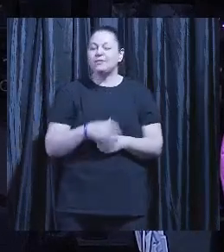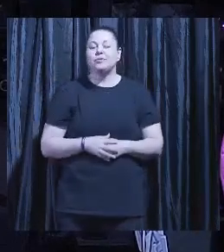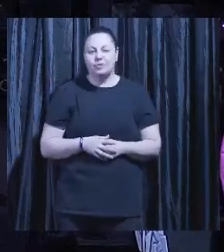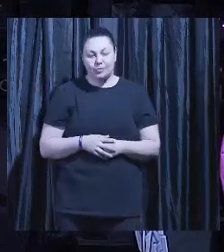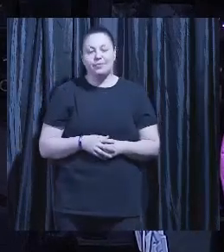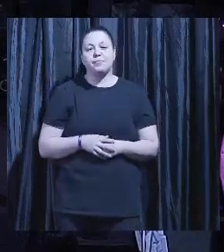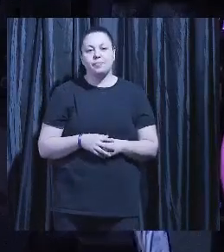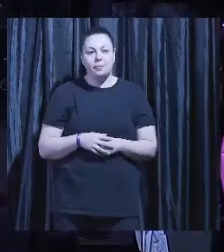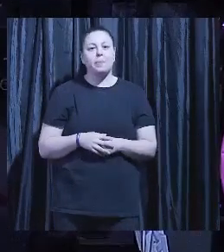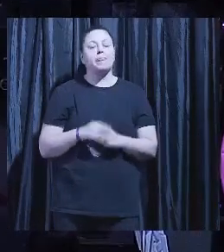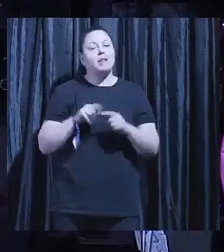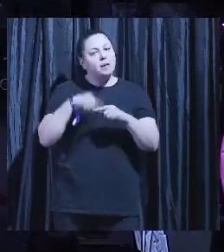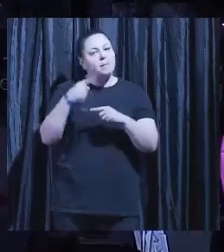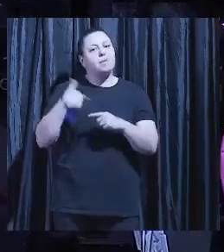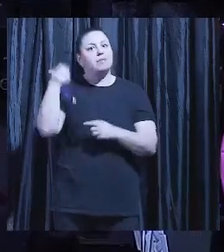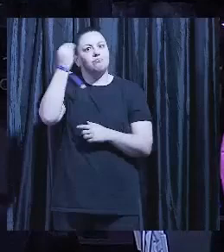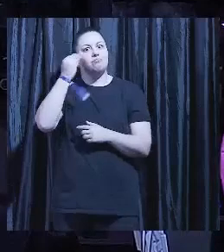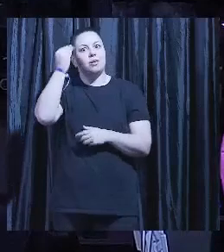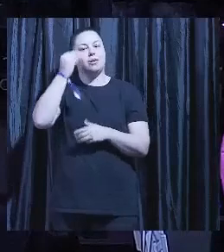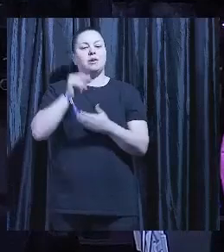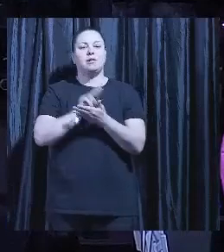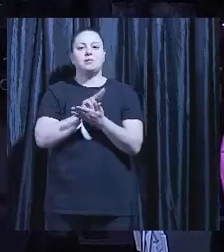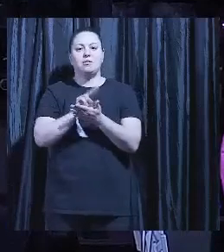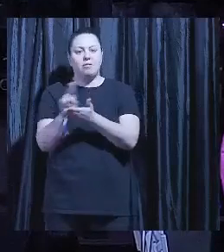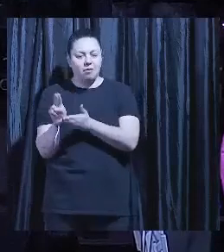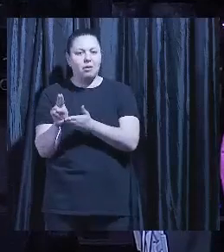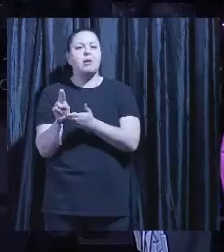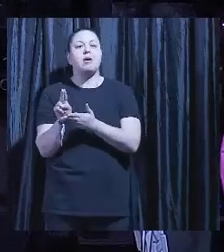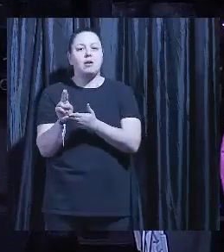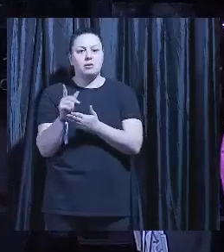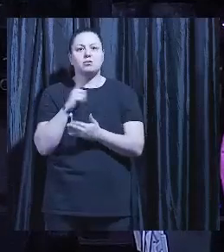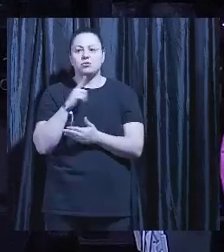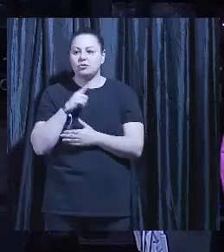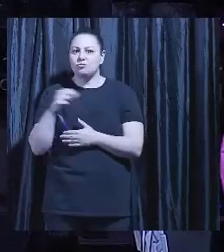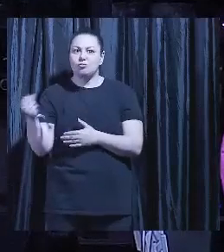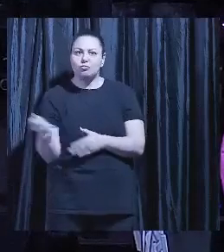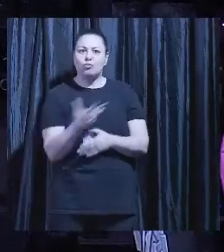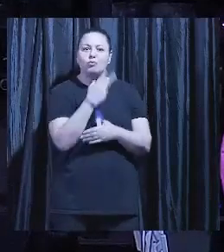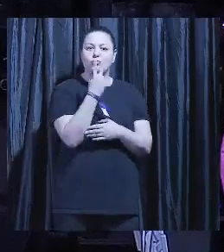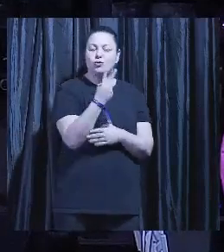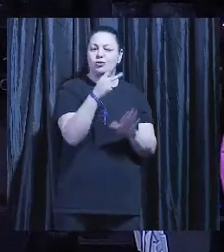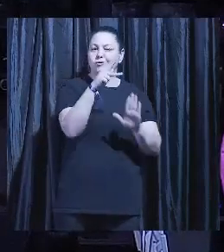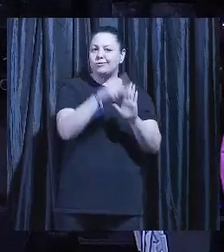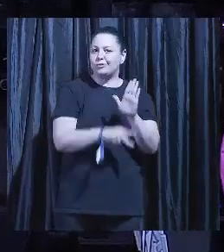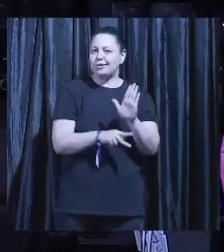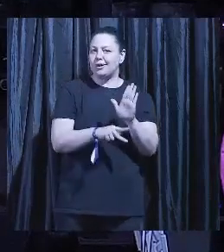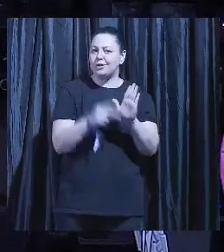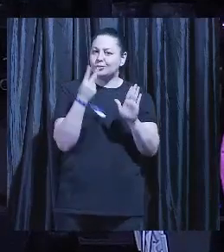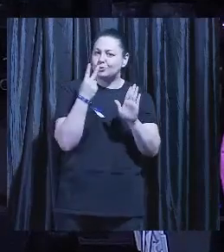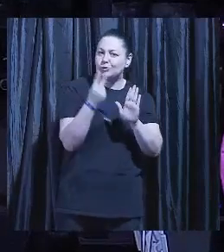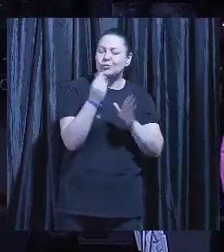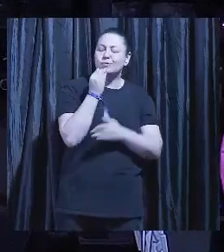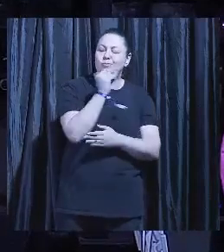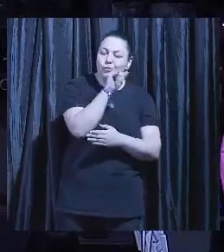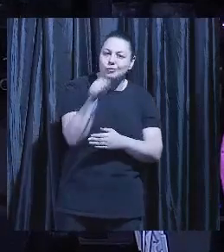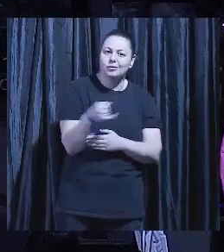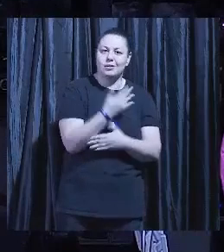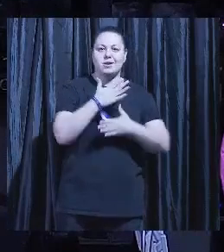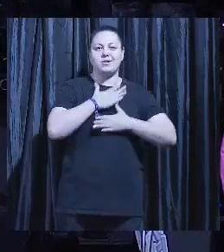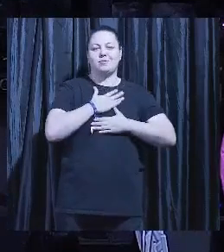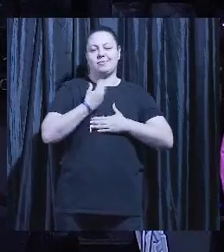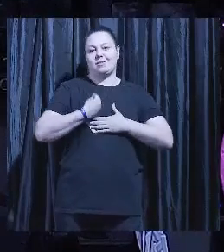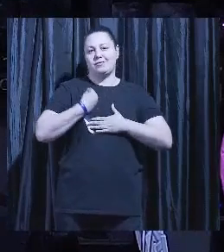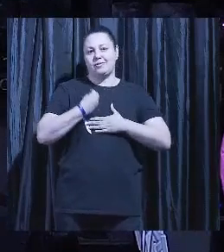no meio de todas essas experiências, chegaram 2 projetos, 2 oportunidades muito grandes na minha